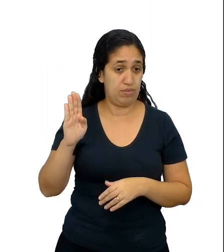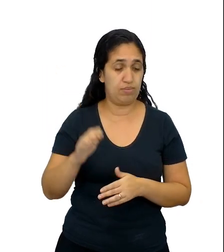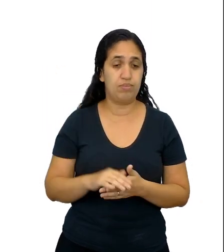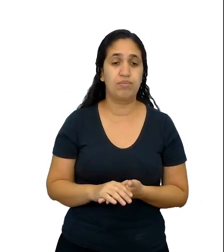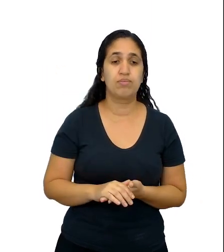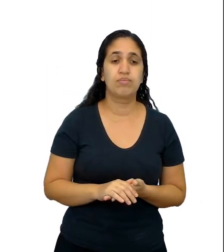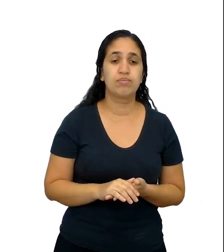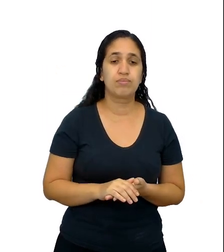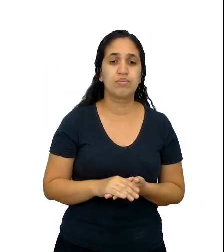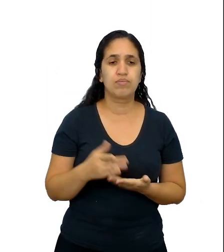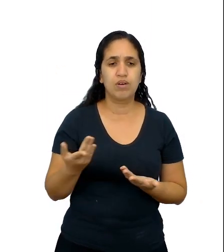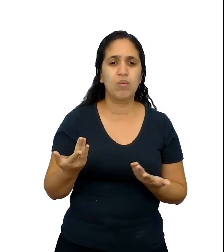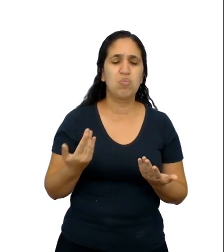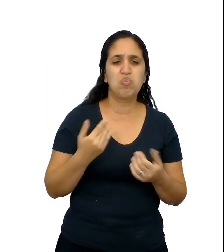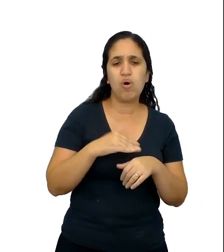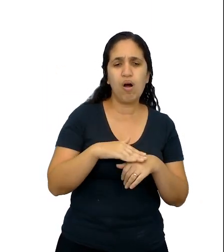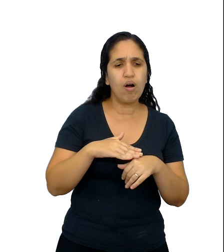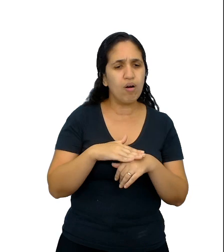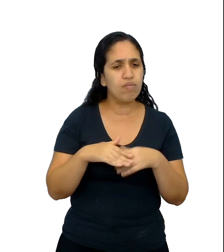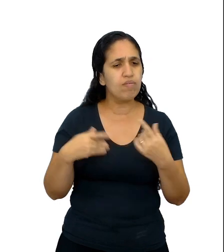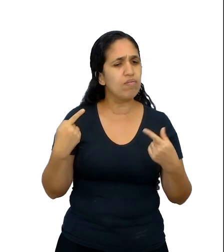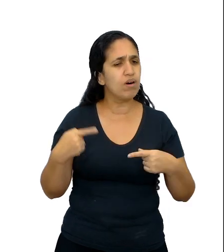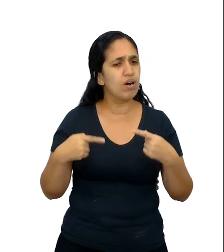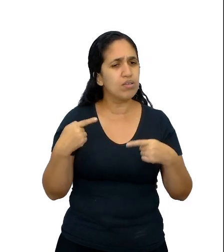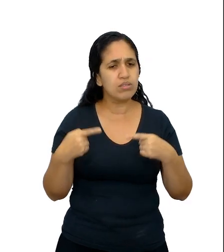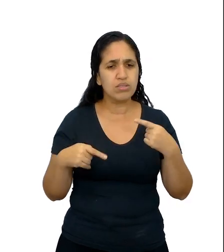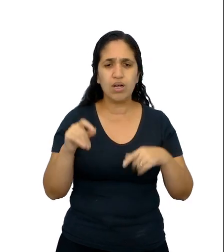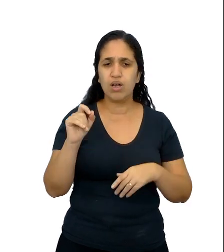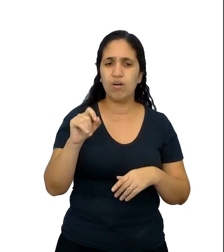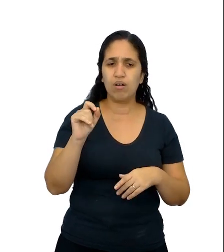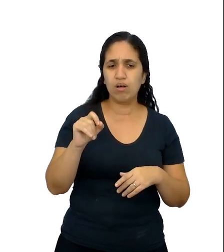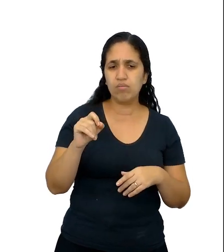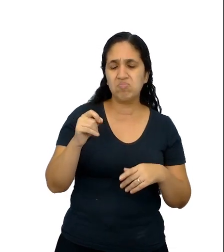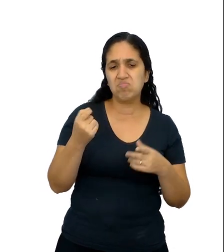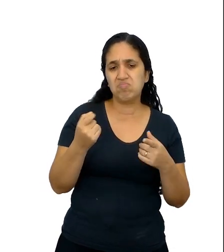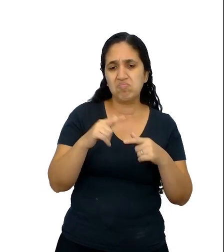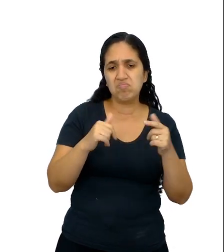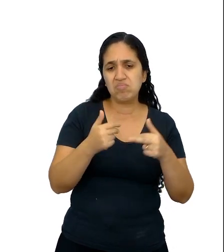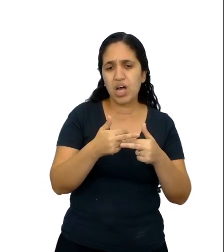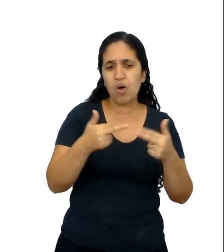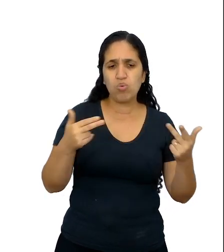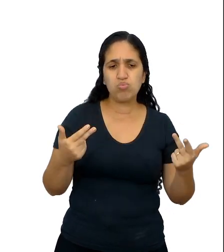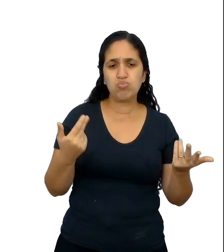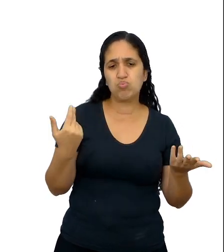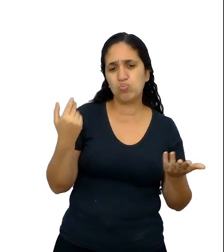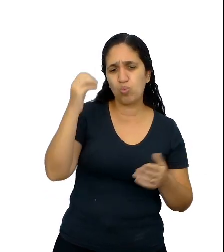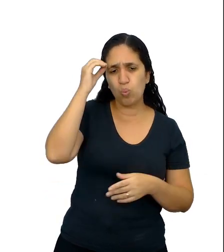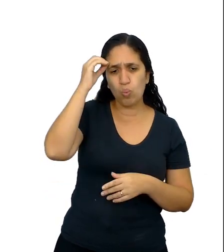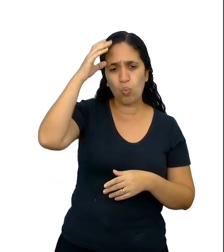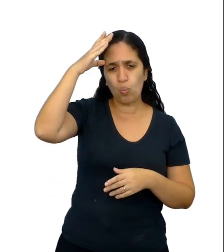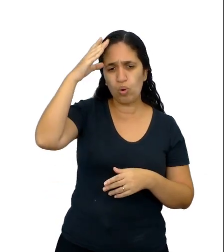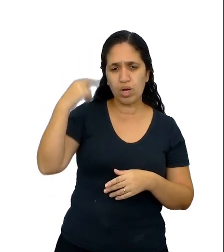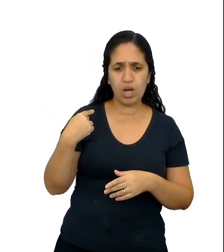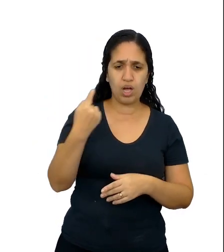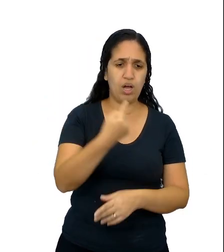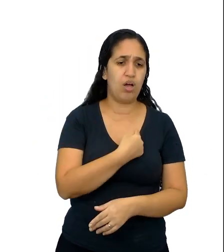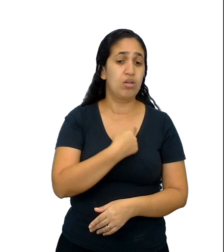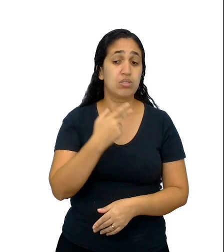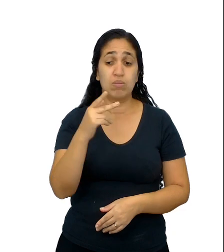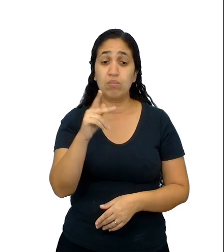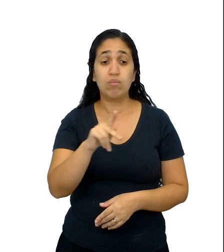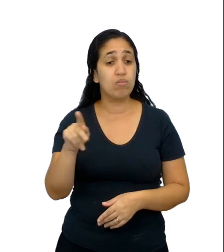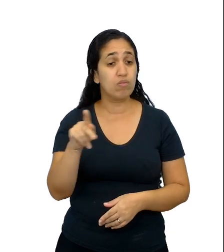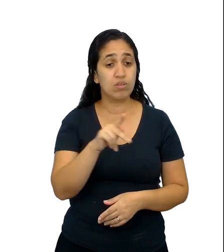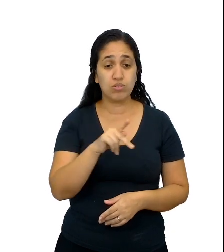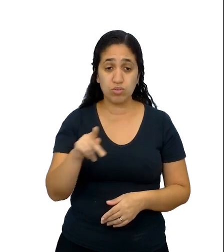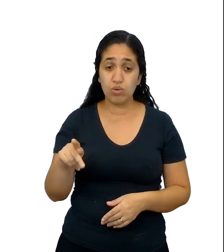nós vamos conversar um pouco sobre alguns conhecimentos docentes que nós, professores,